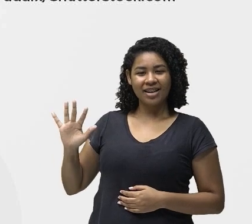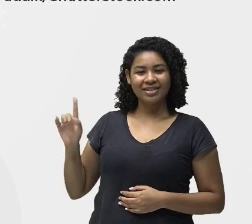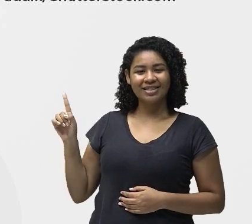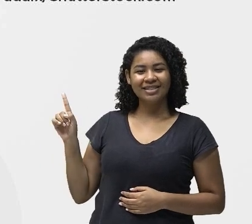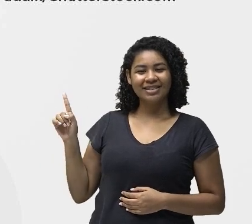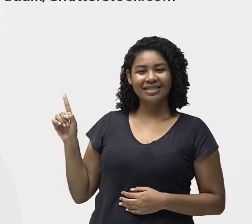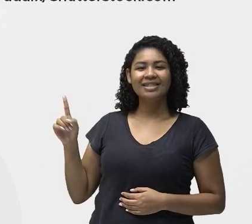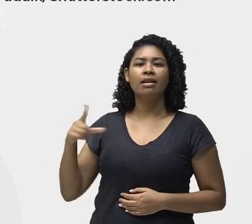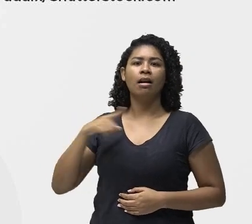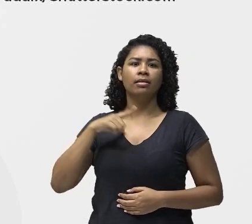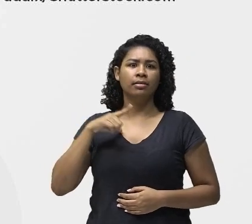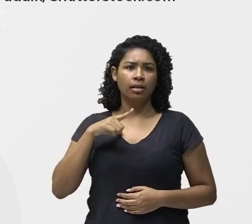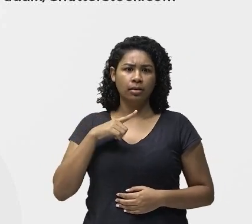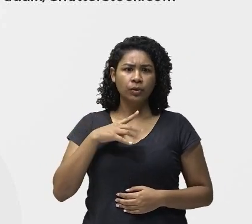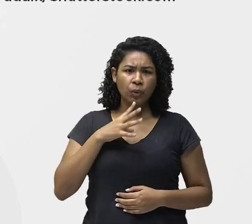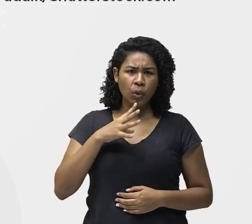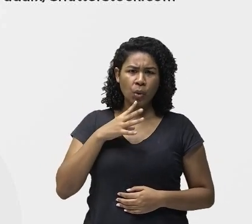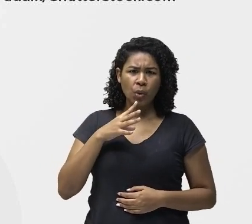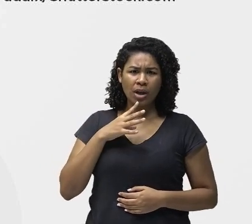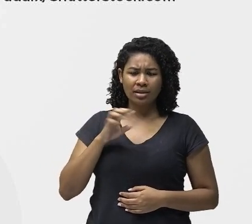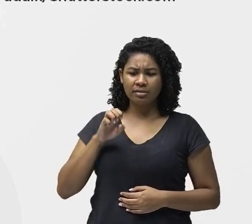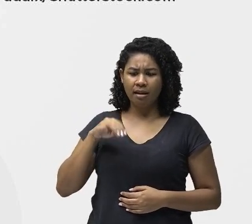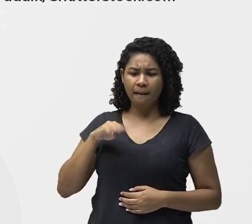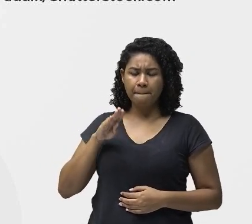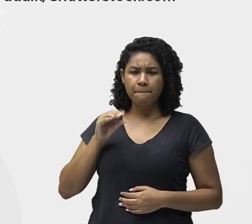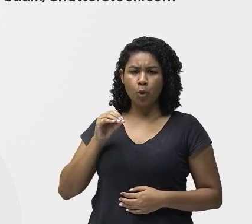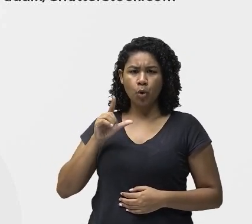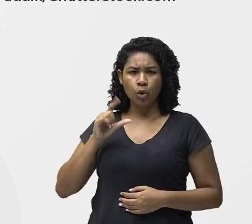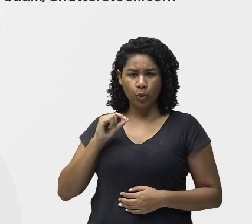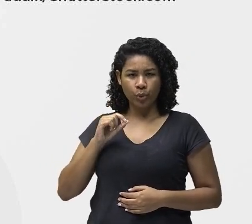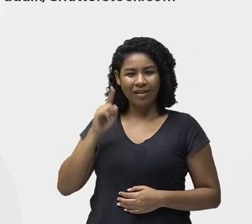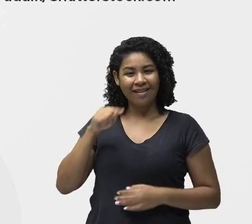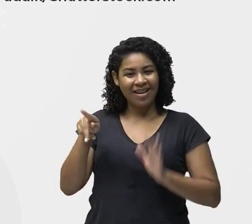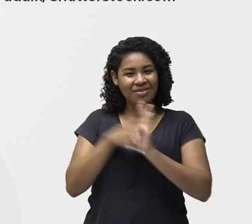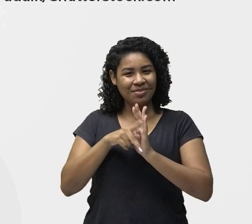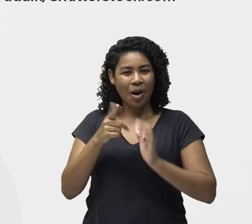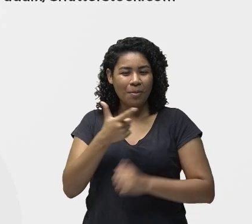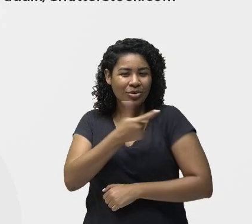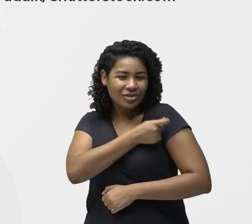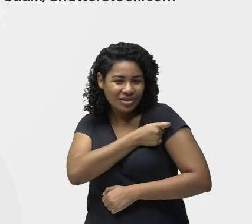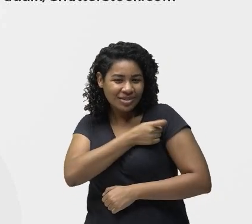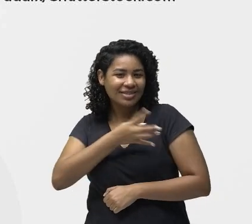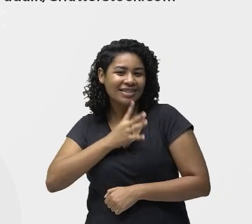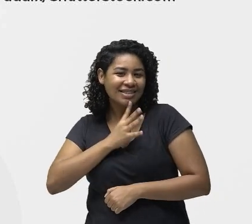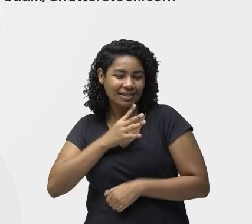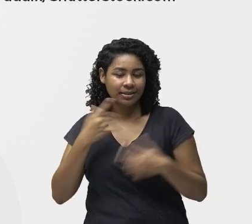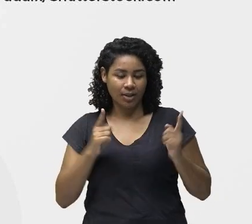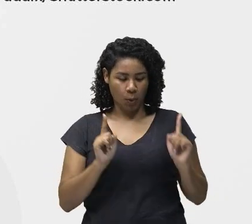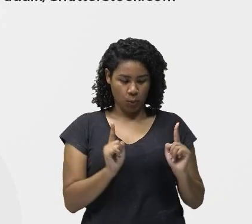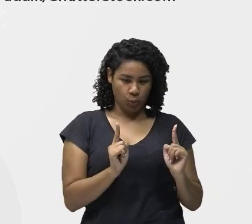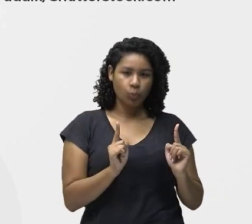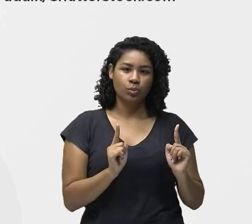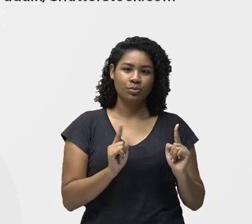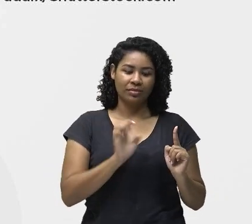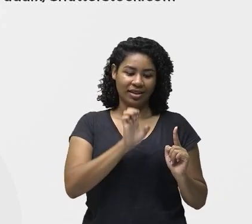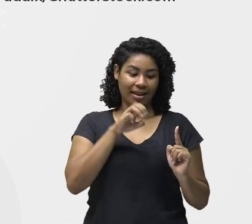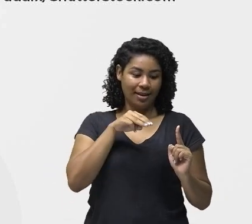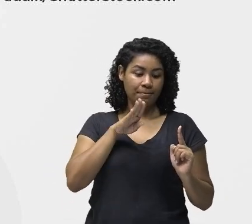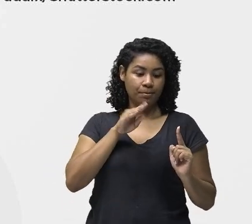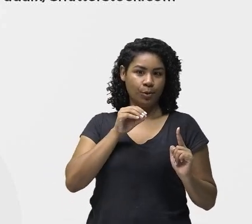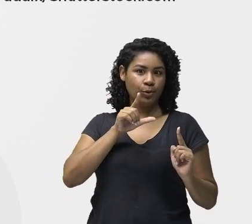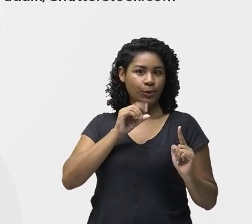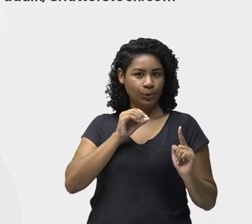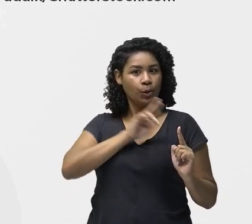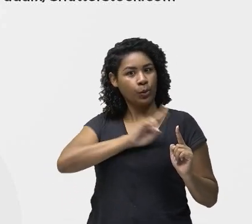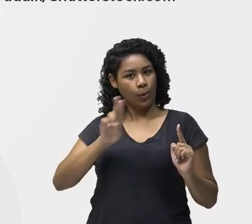tem, quem não sabe o que é êmbolo, né? Aquele recipiente de injeção. Então, quando você